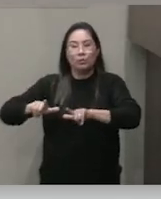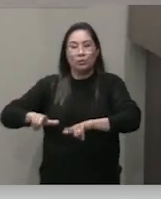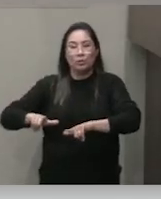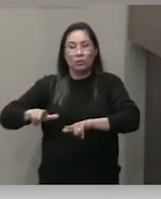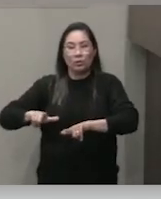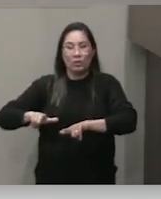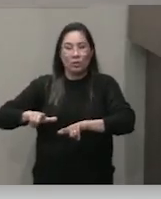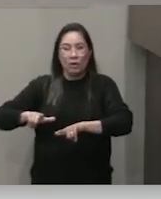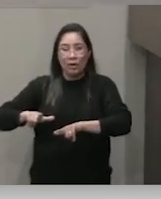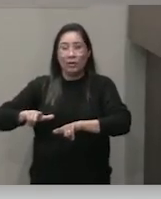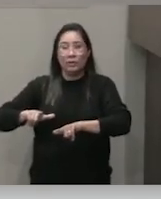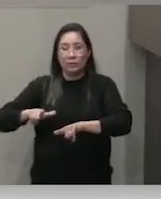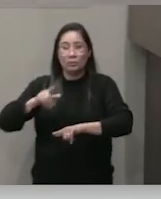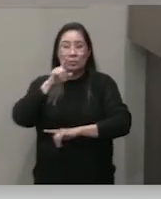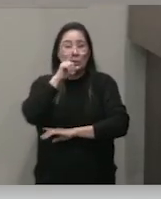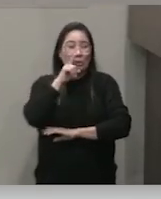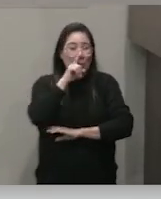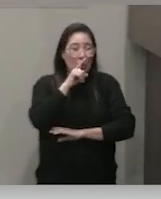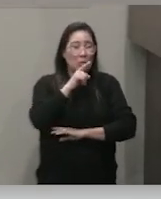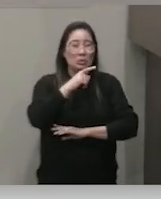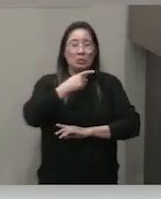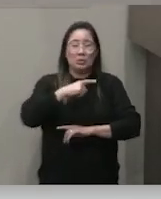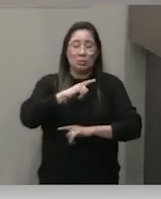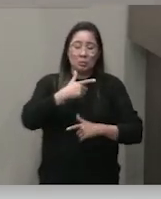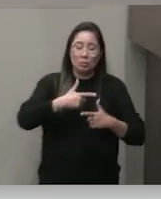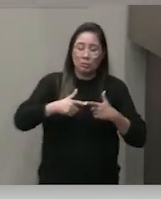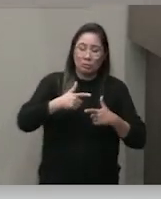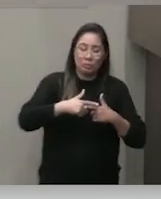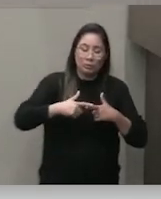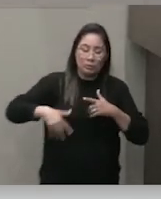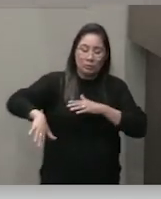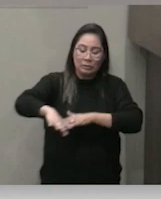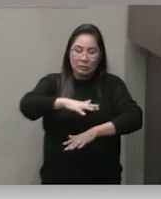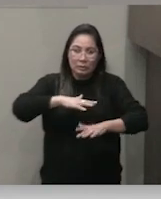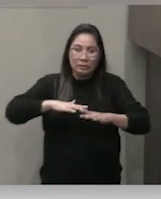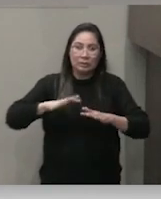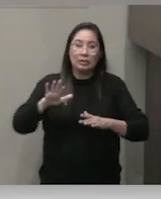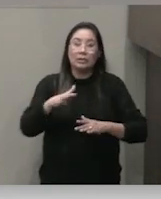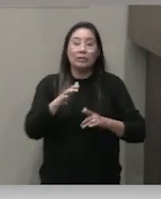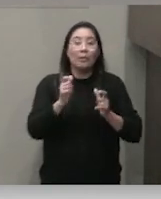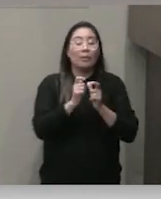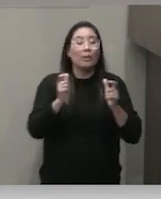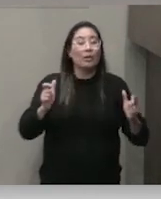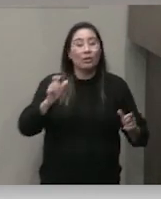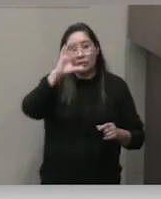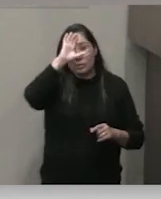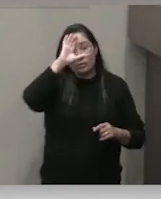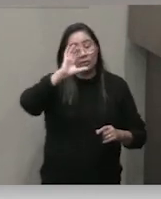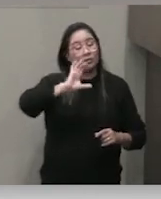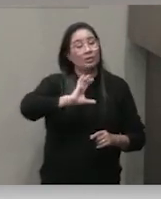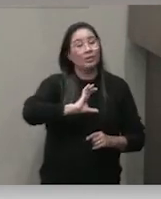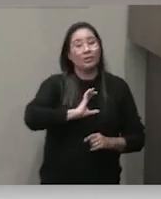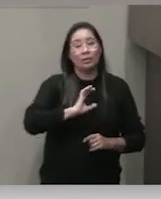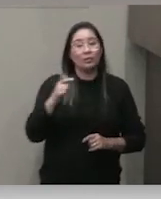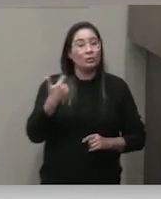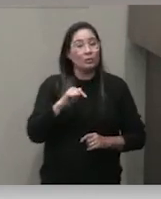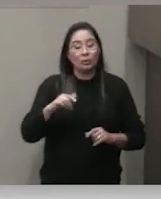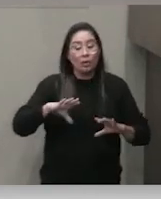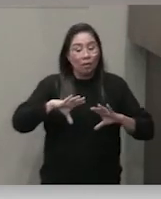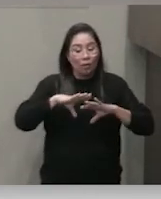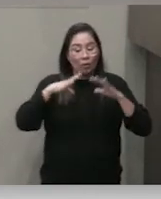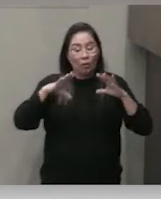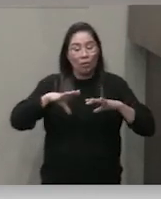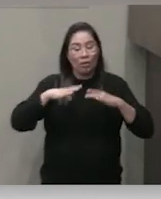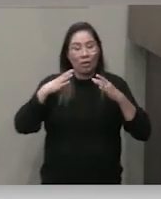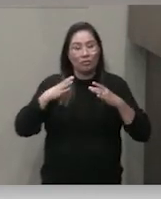muito ermos, com calamidades, aonde muitas vezes a grande maioria do cidadão comum, o vereador Rafael Colucci, não teria coragem de